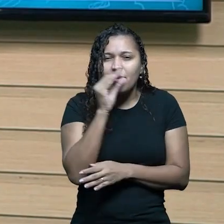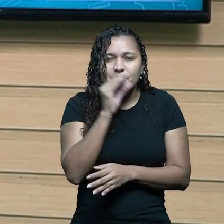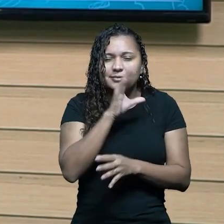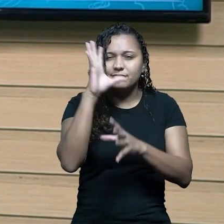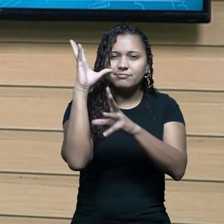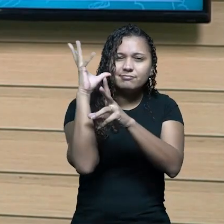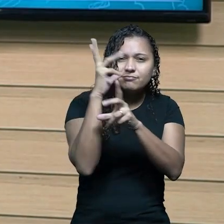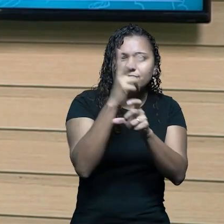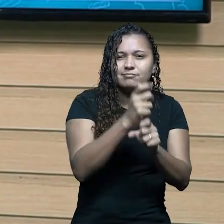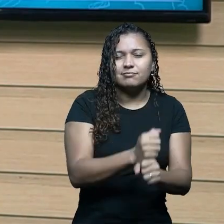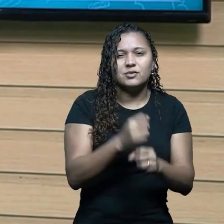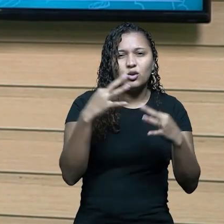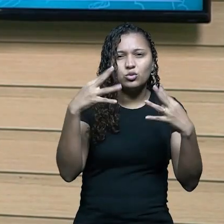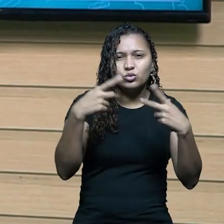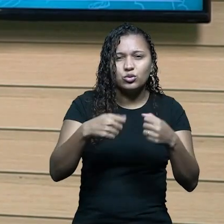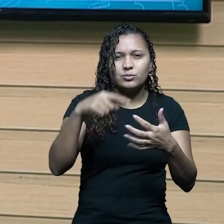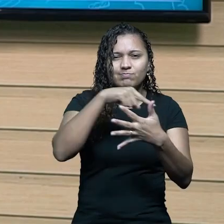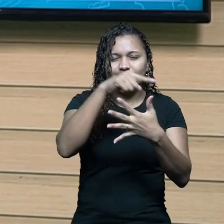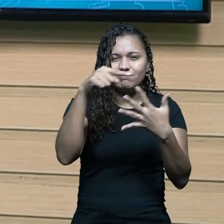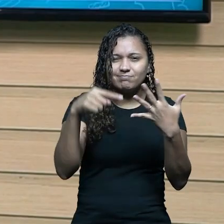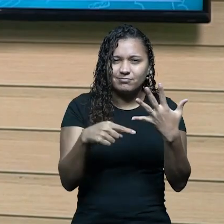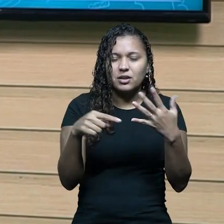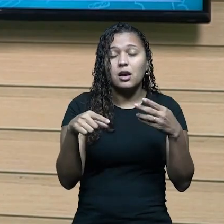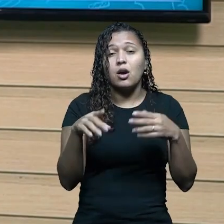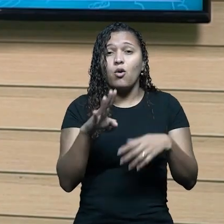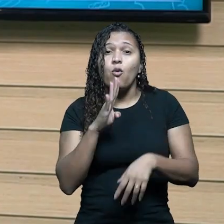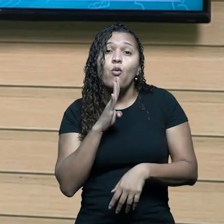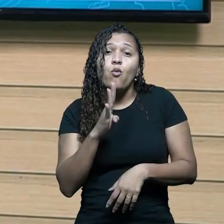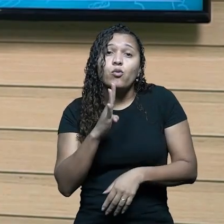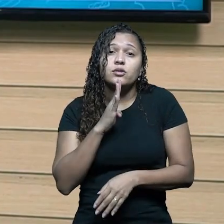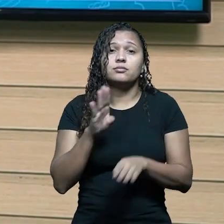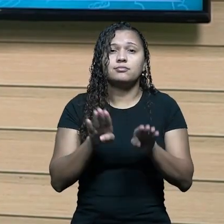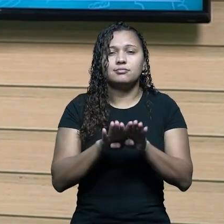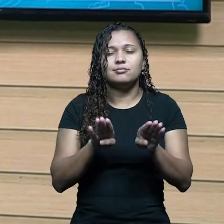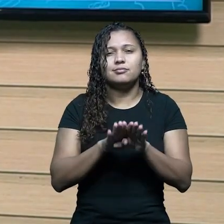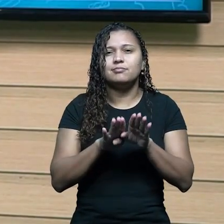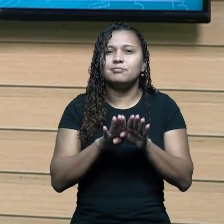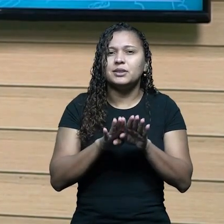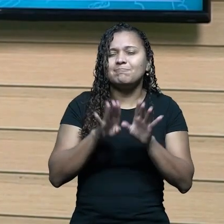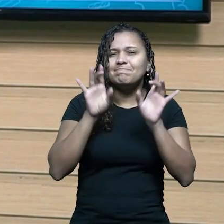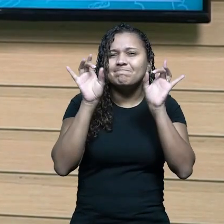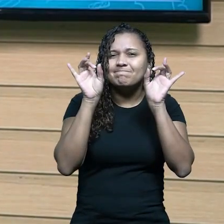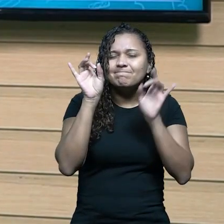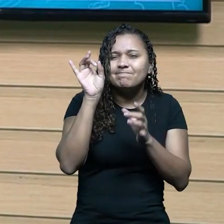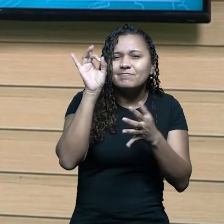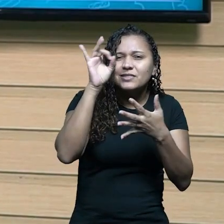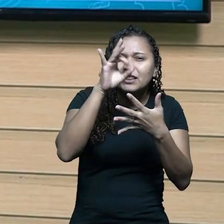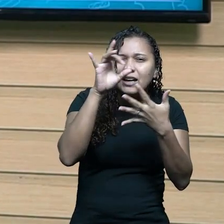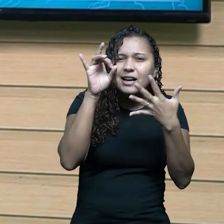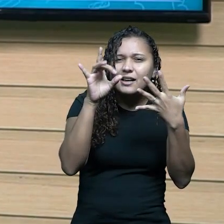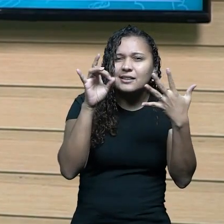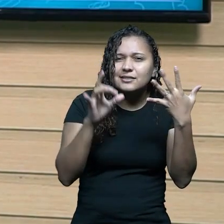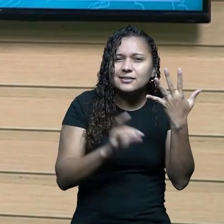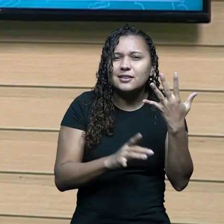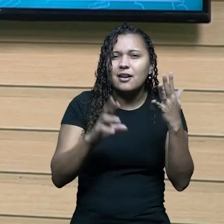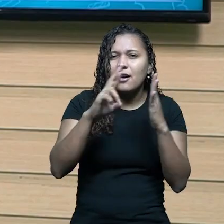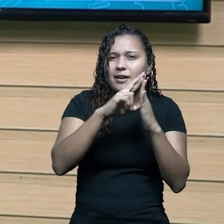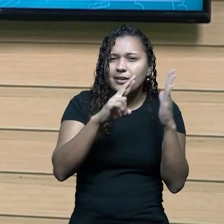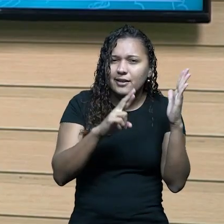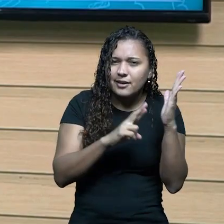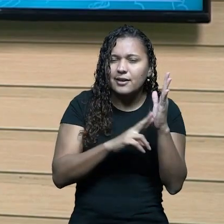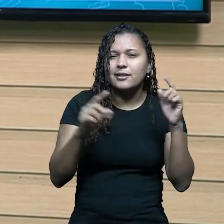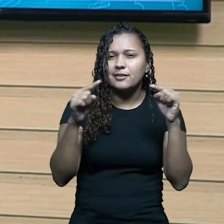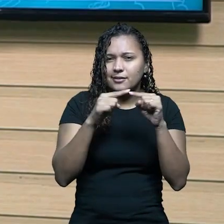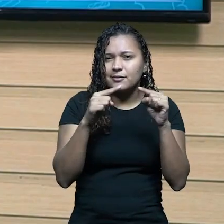revisão sobre todos esses elementos, conhecemos um pouco sobre cada elemento e cada norma aplicada